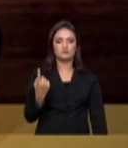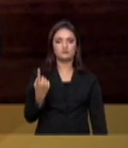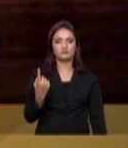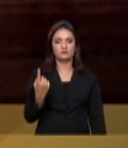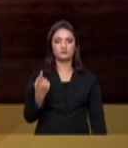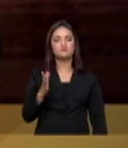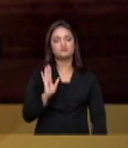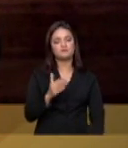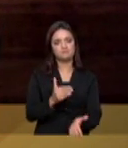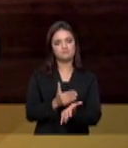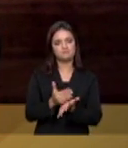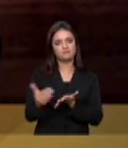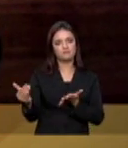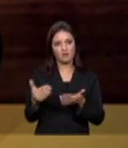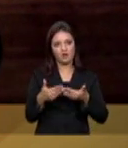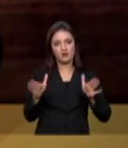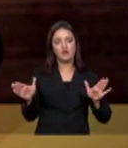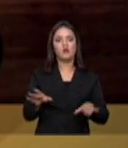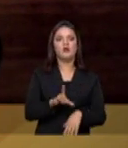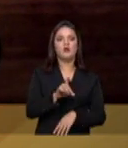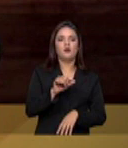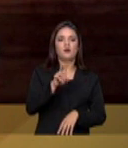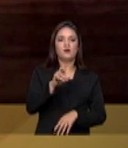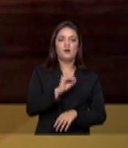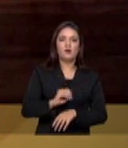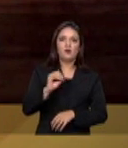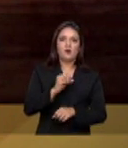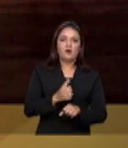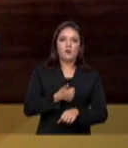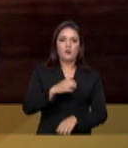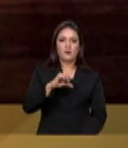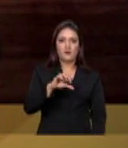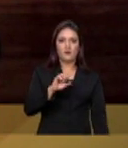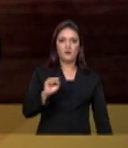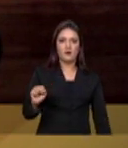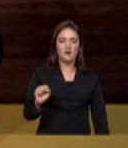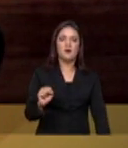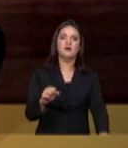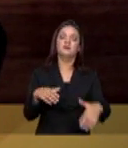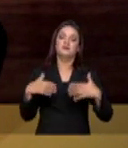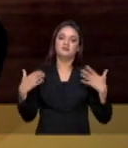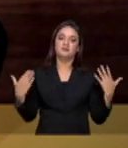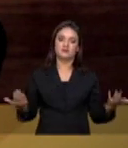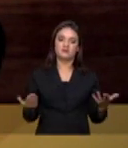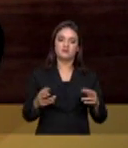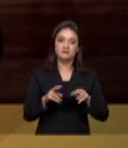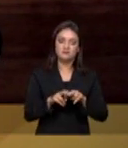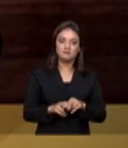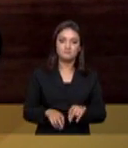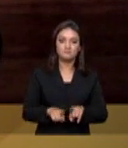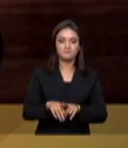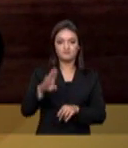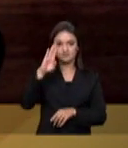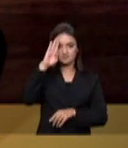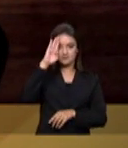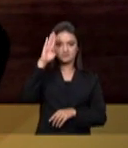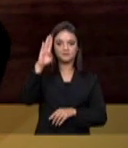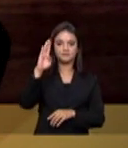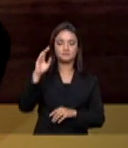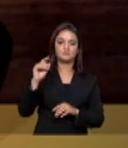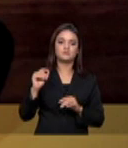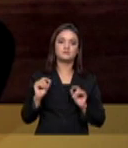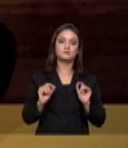desde 5 de outubro de1988 210 é especialmente em se